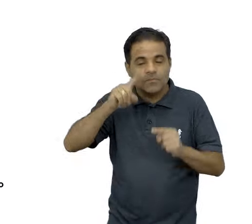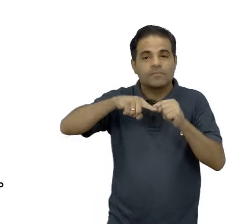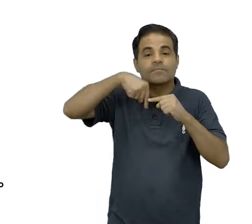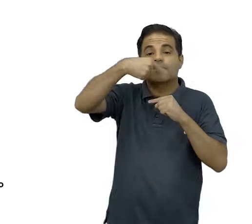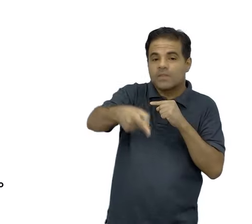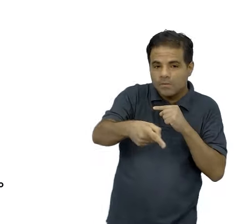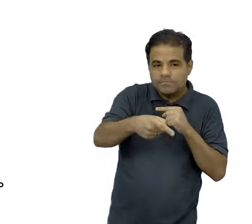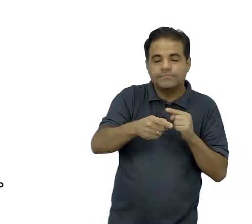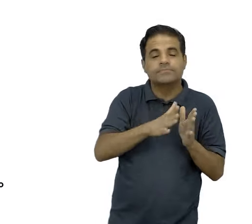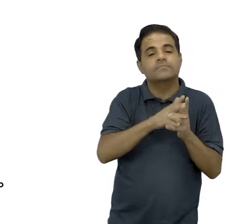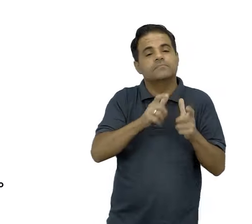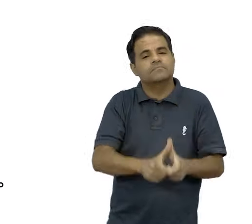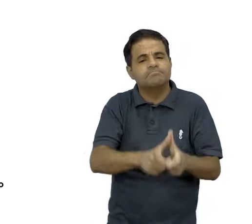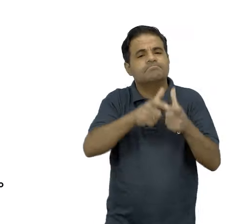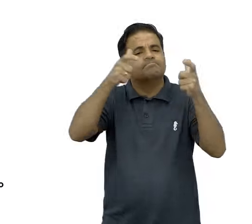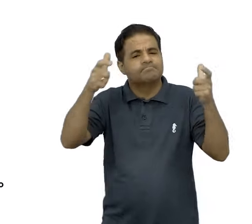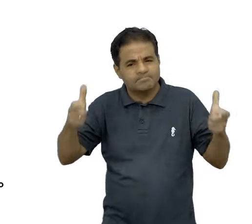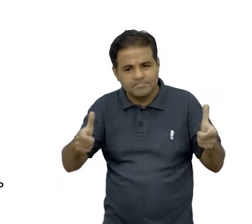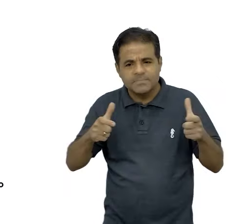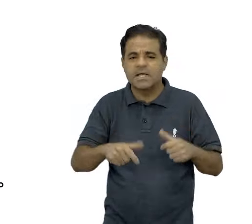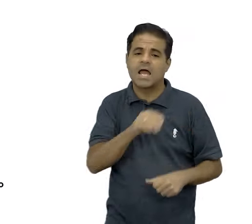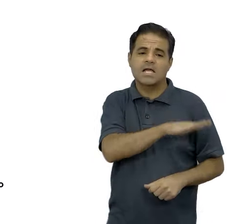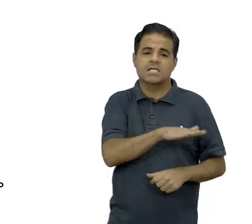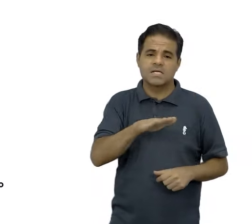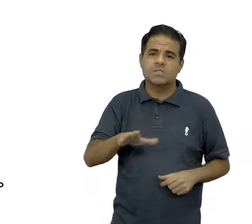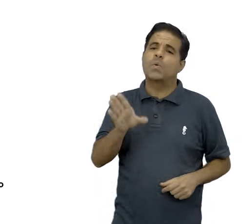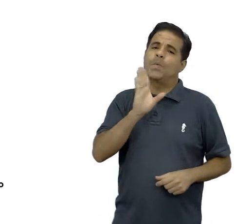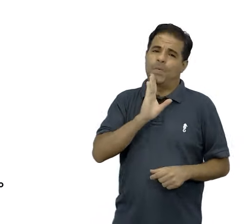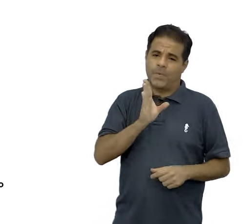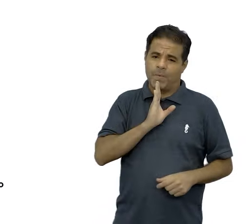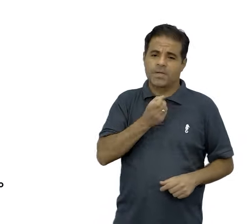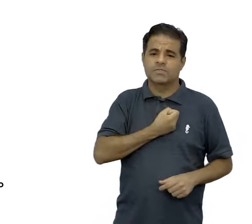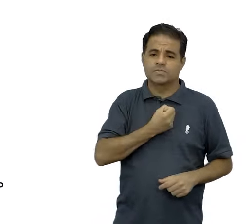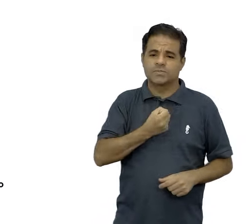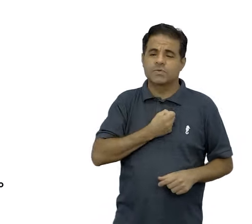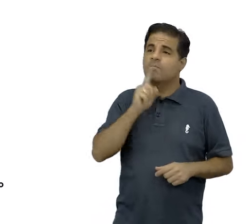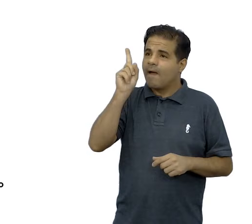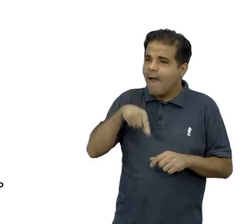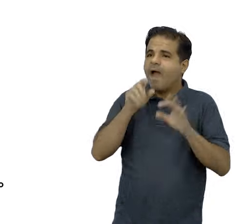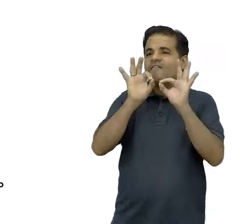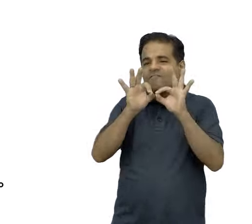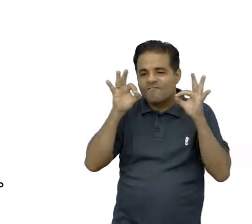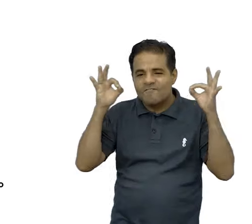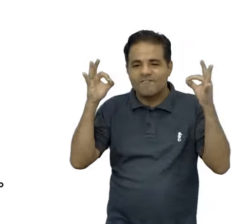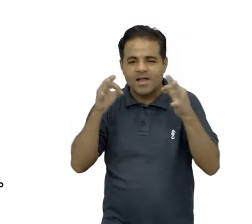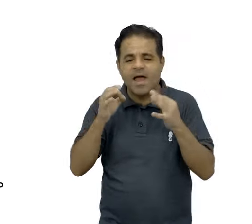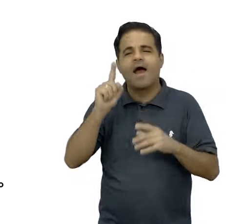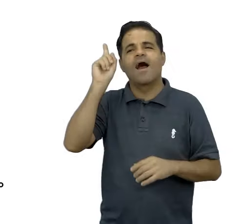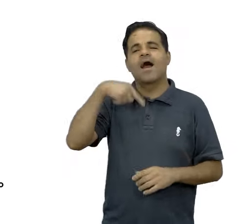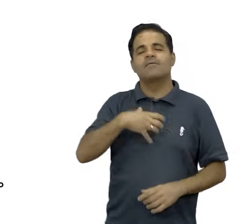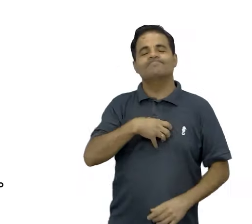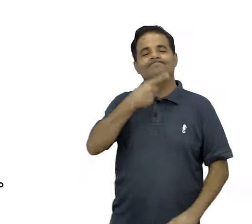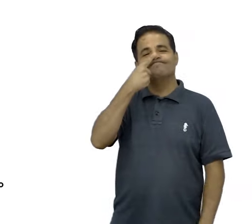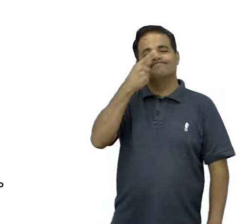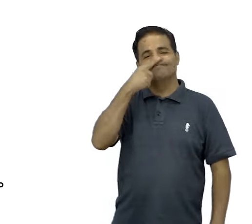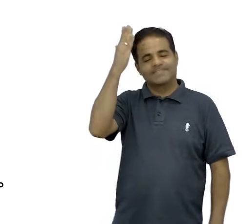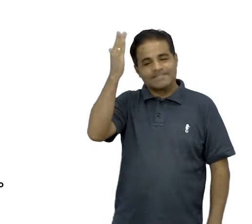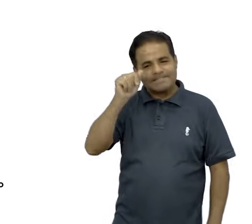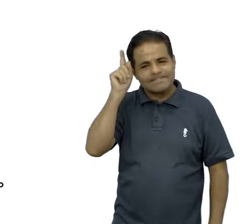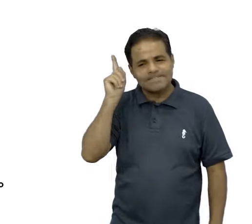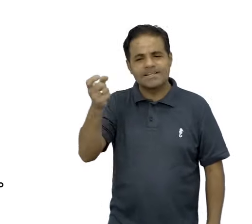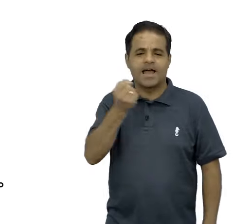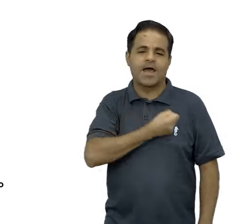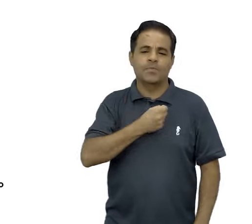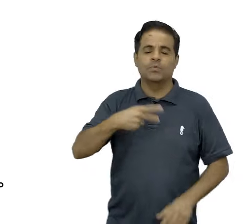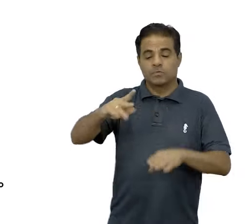né? Porque na maioria das vezes as crianças conhecem um número familiar, né? Como, por exemplo, o